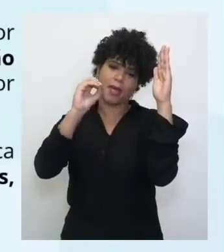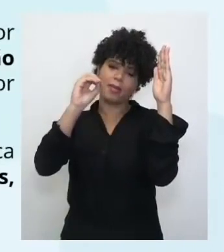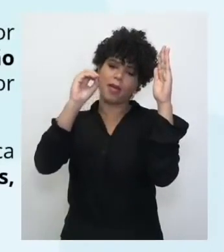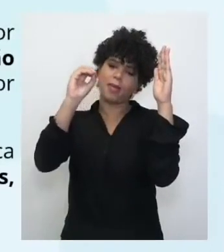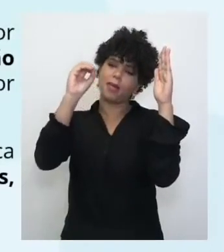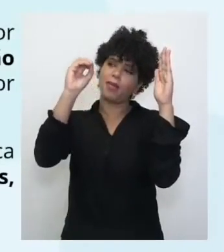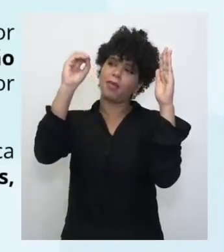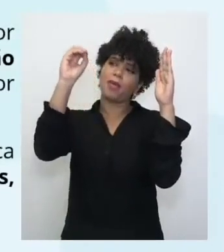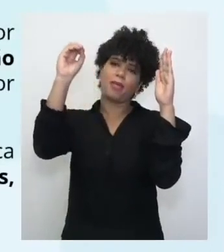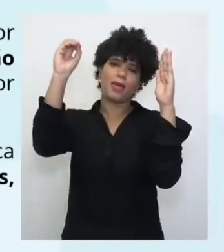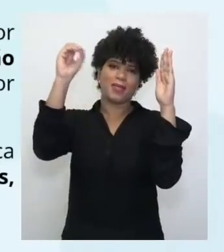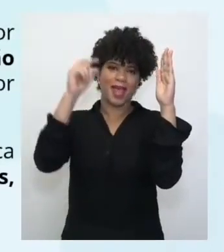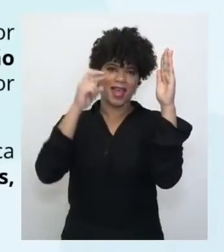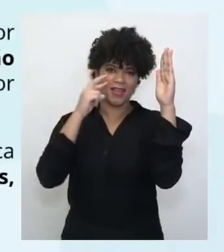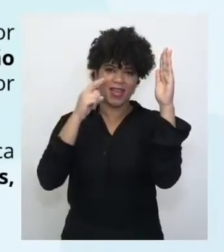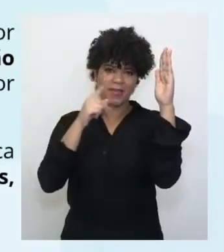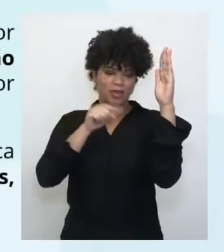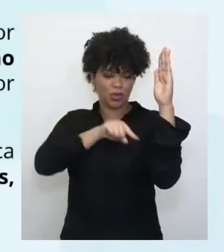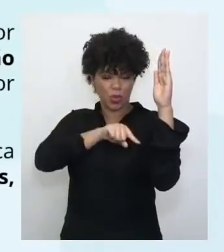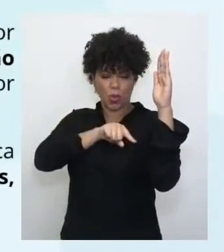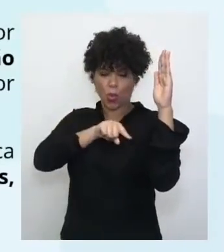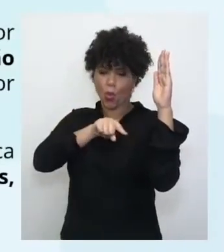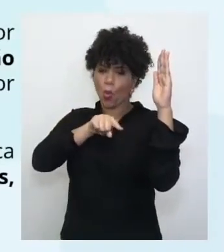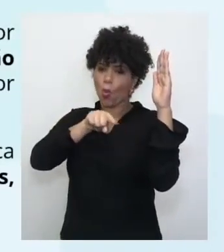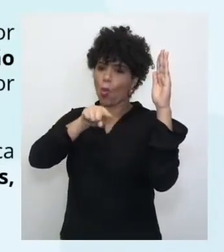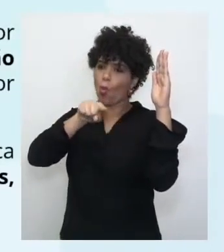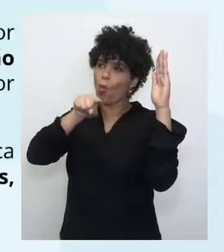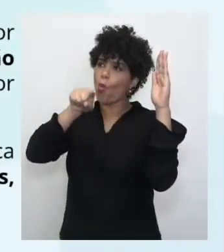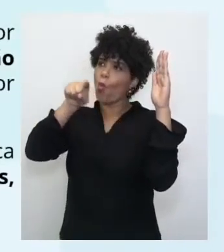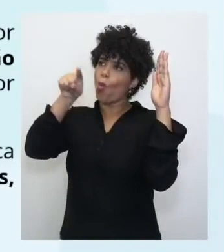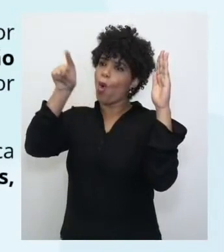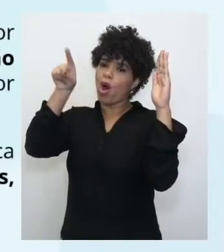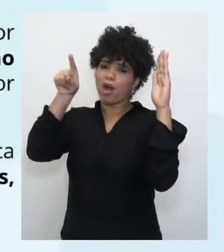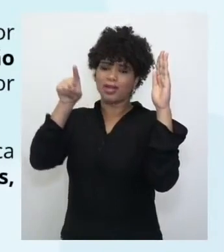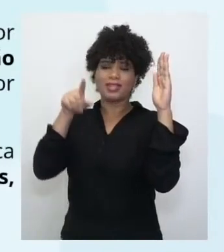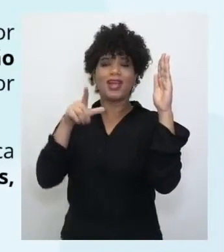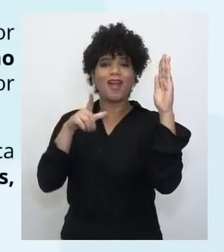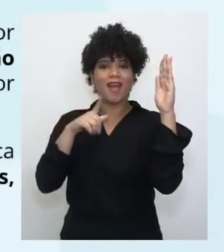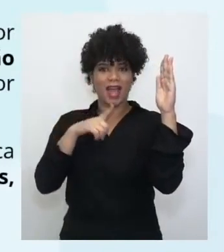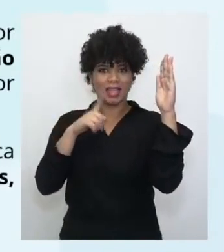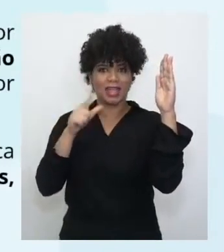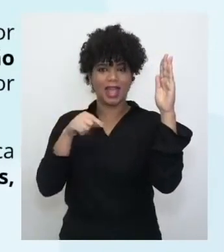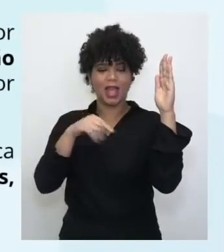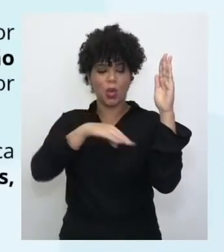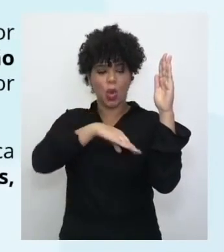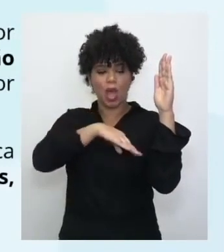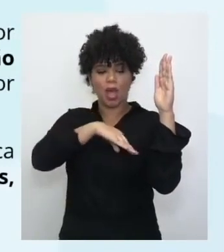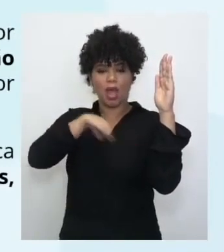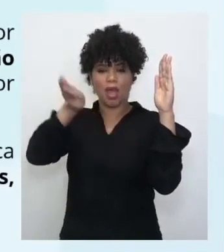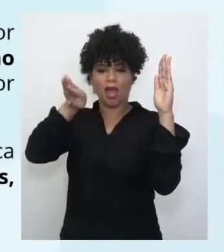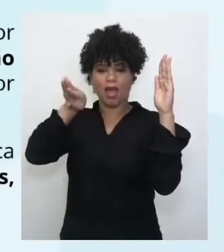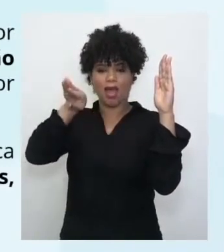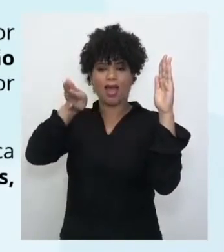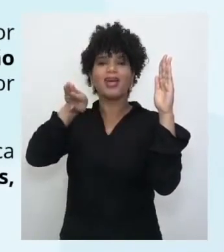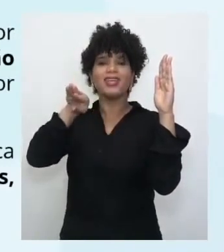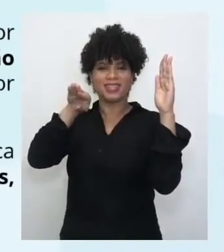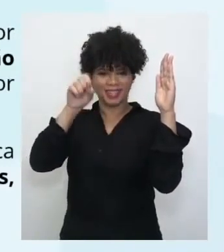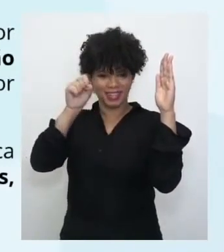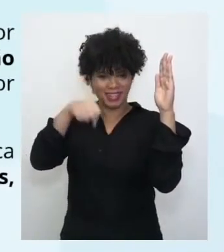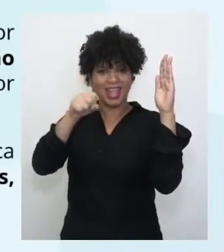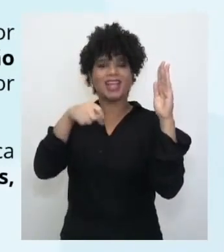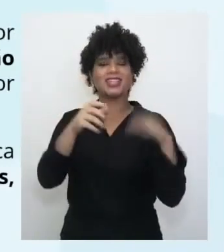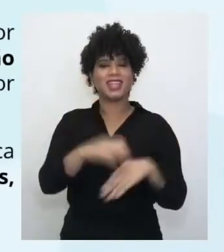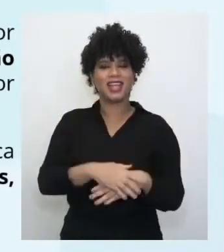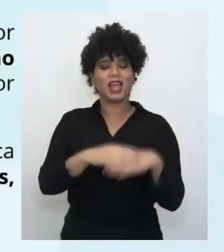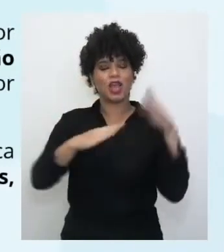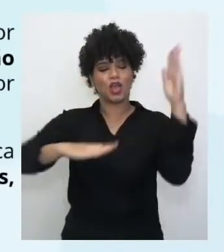linha reta? Então, quando eu tenho infinitos pontos alinhados, isso se trata de uma reta. É uma reta no